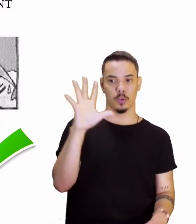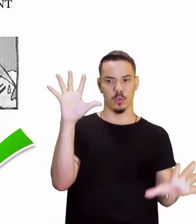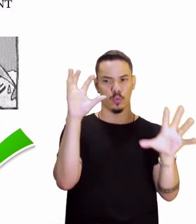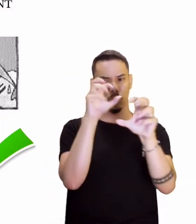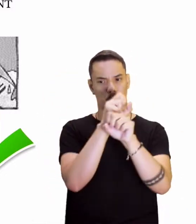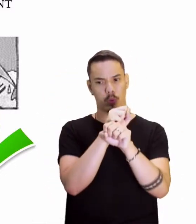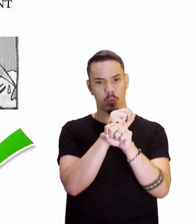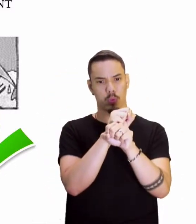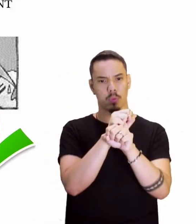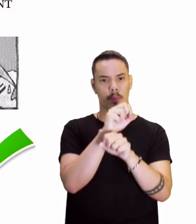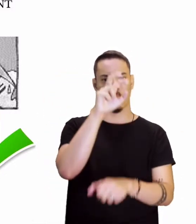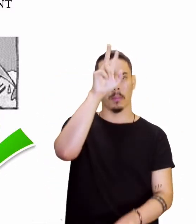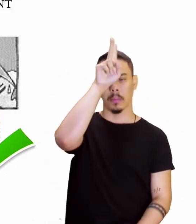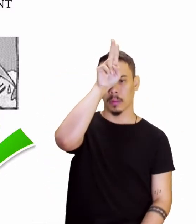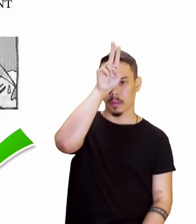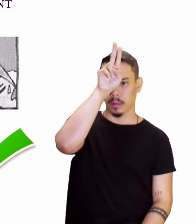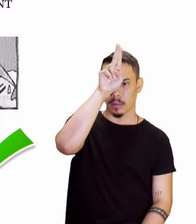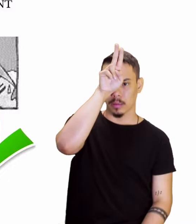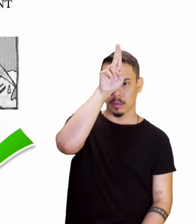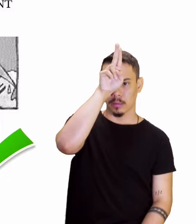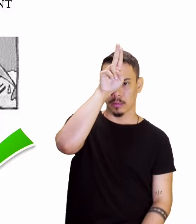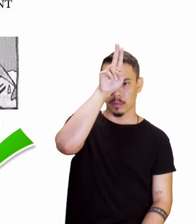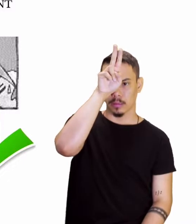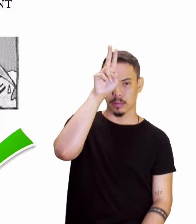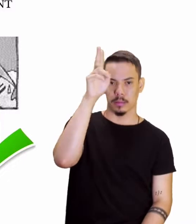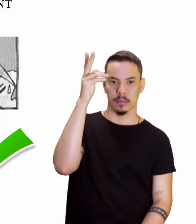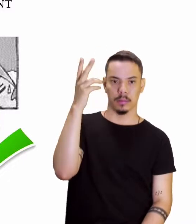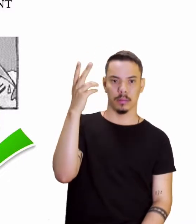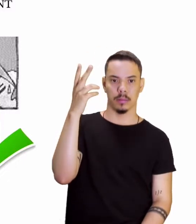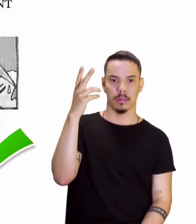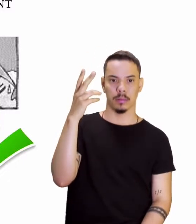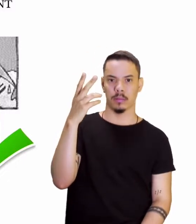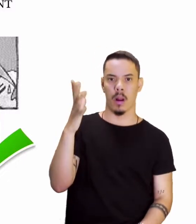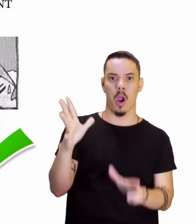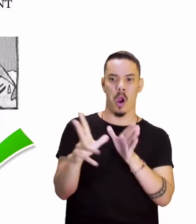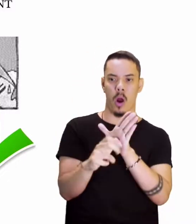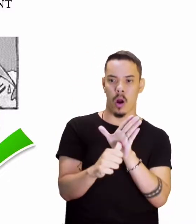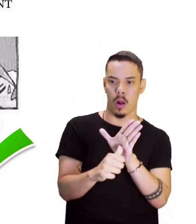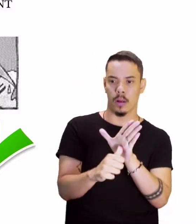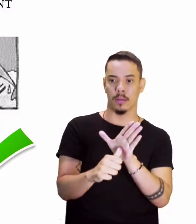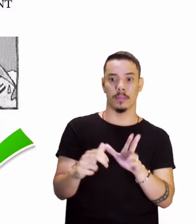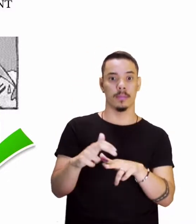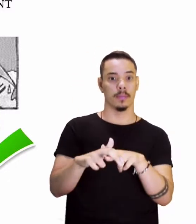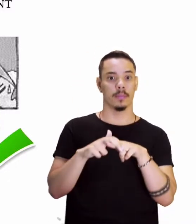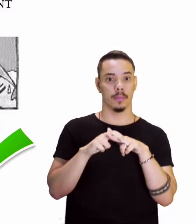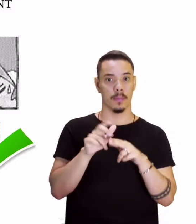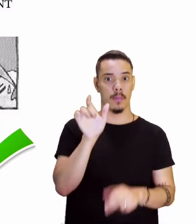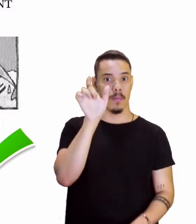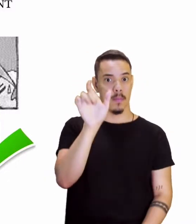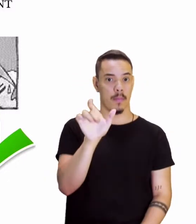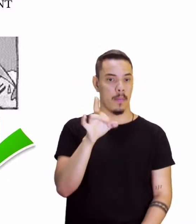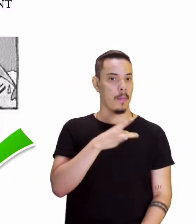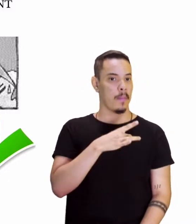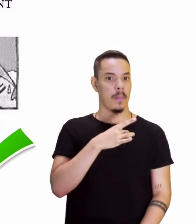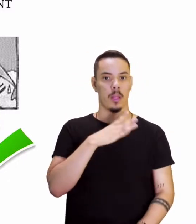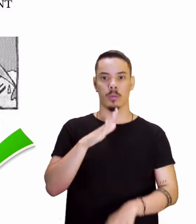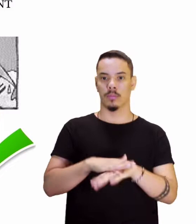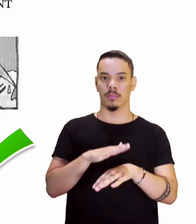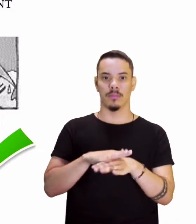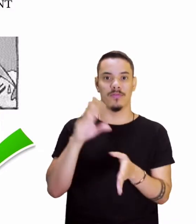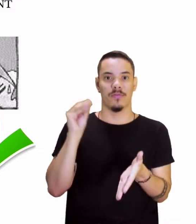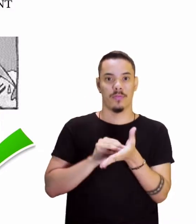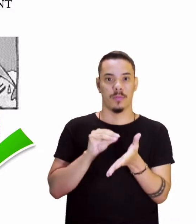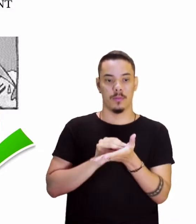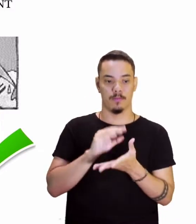escuro, de barata, de assalto, viu? A palavra medo, automaticamente, ela é